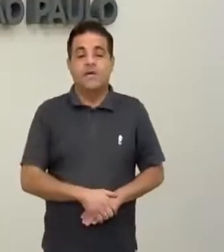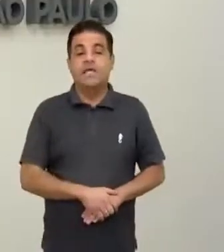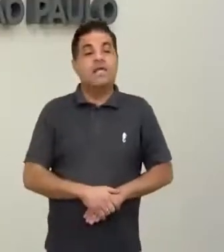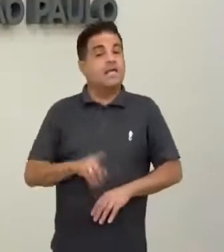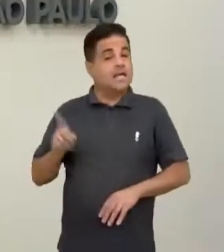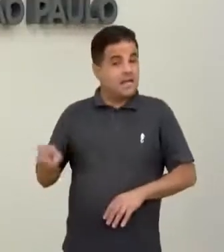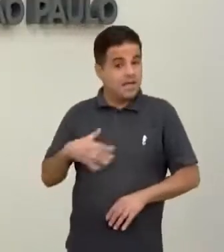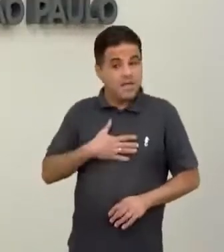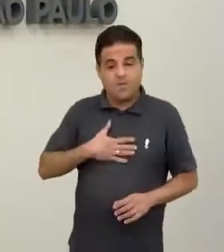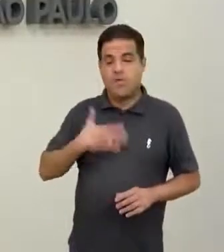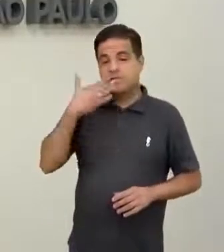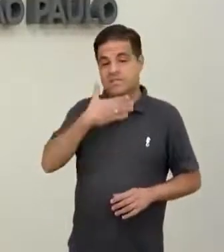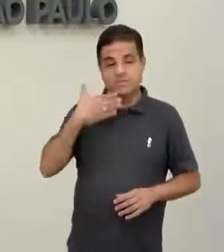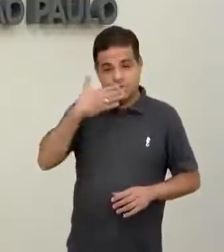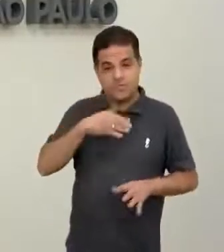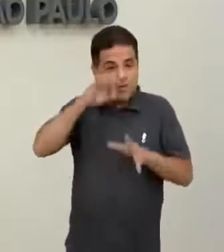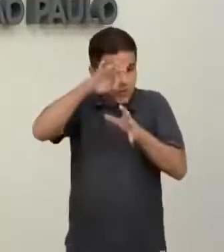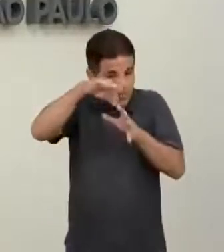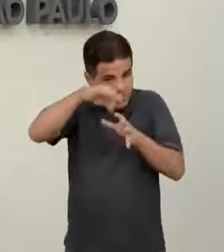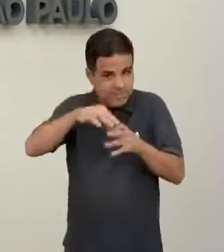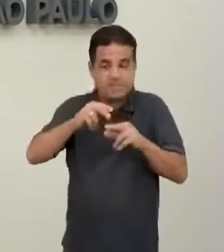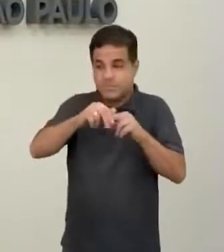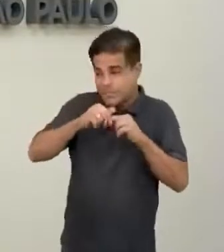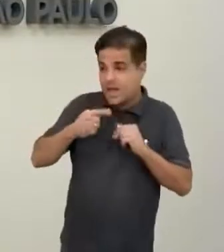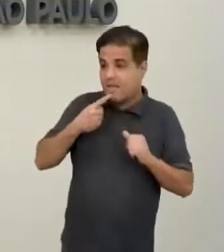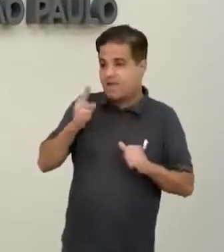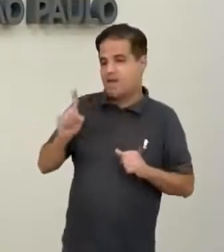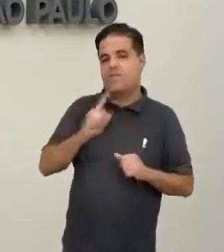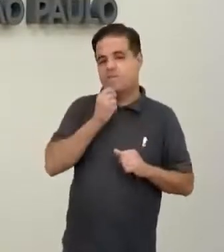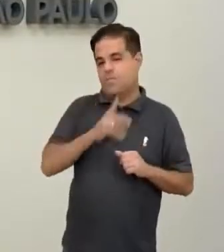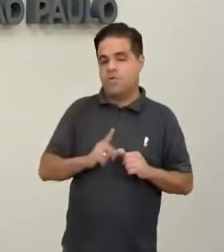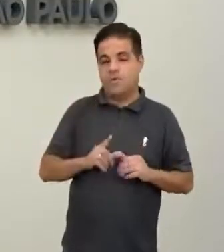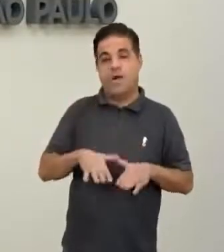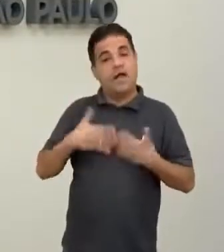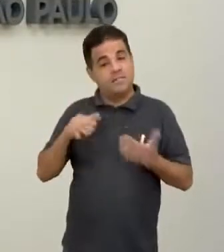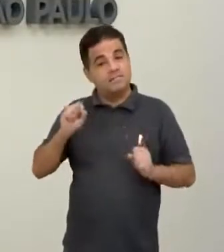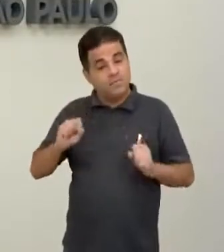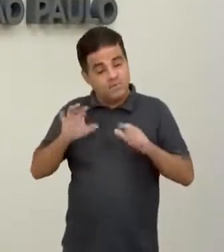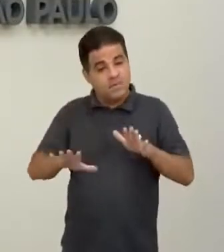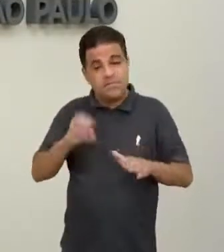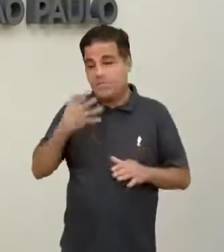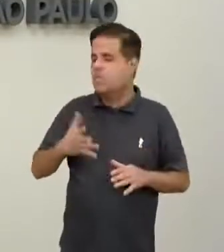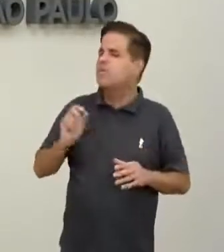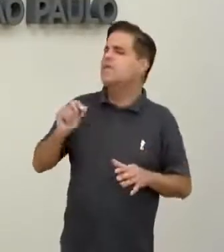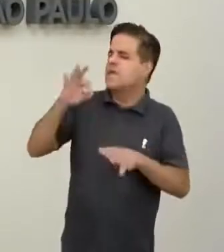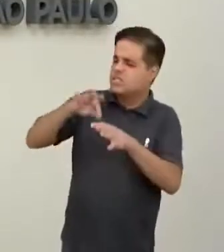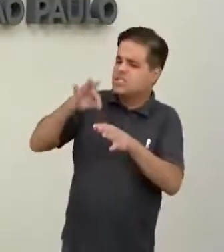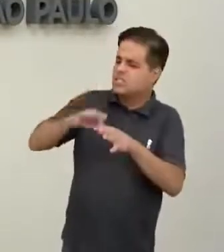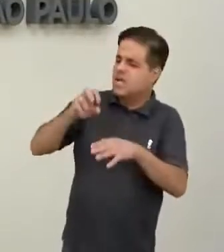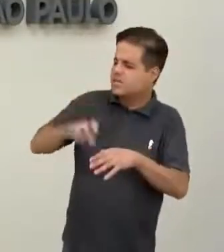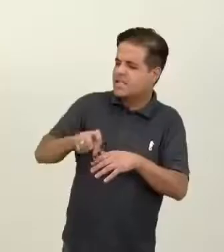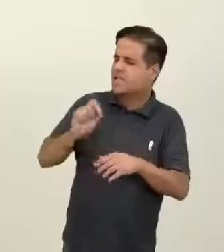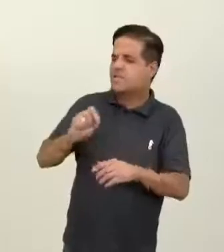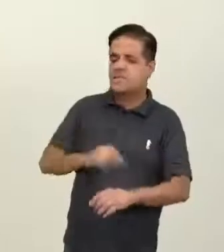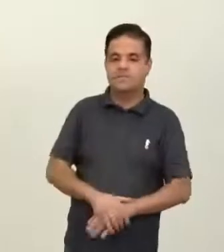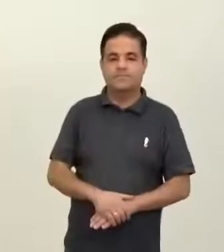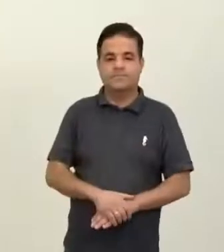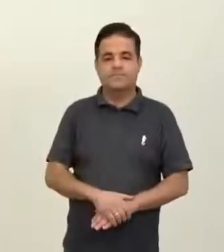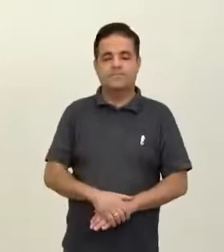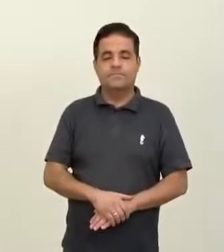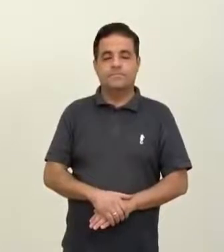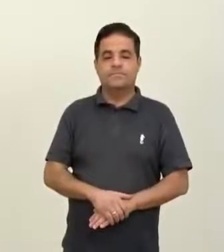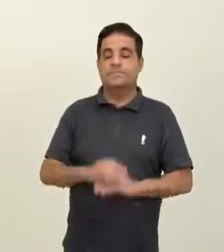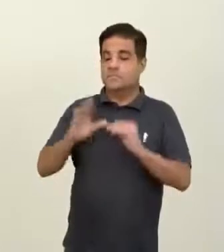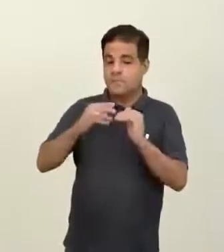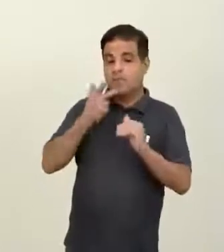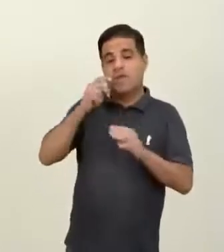não toma nada com açúcar nem adoçante, gente. Por isso que ela fala que não é bom. De repente é. O que é chá de cadeira que eles estão mandando aí pro? Que eles estão mandando?